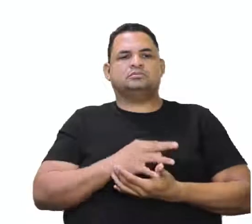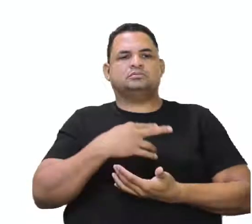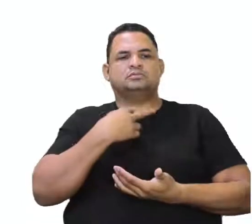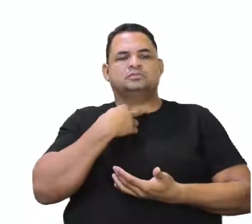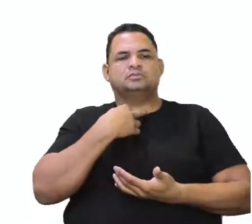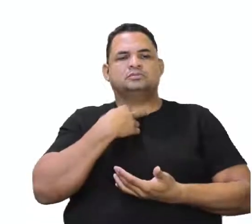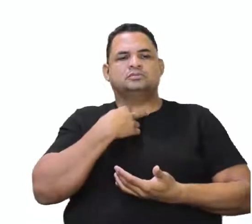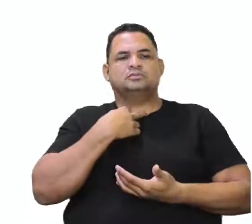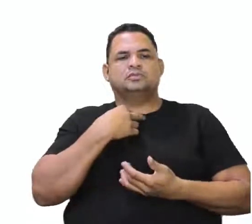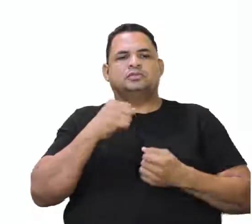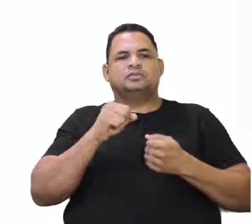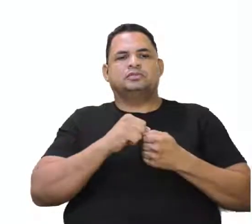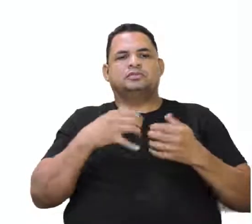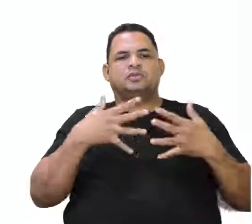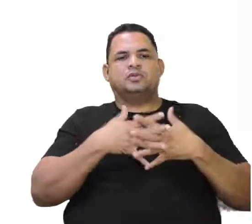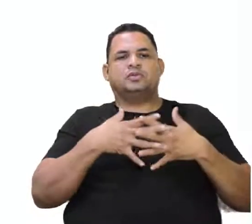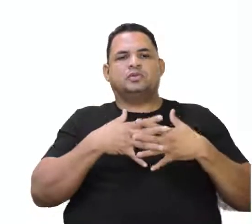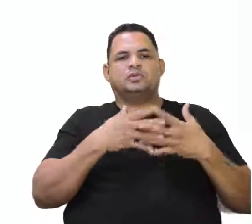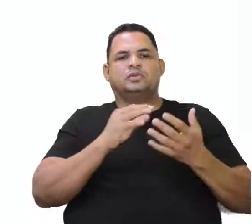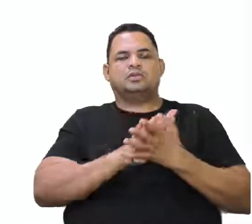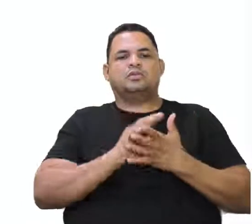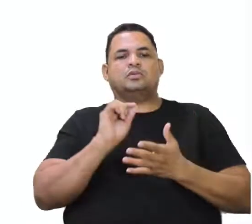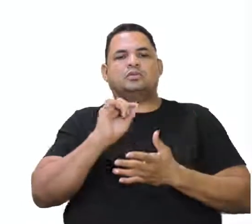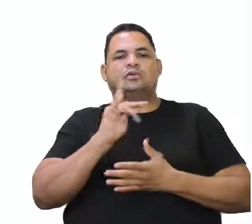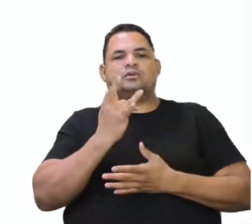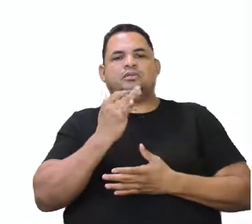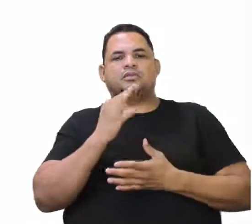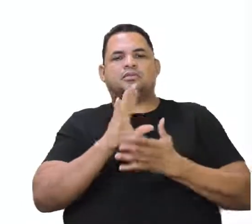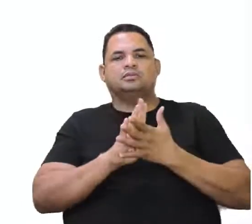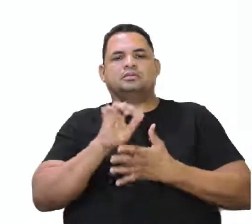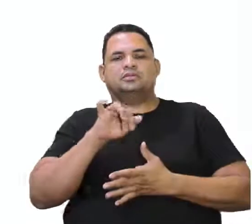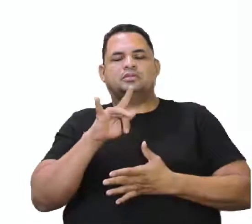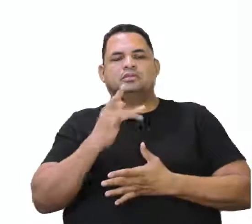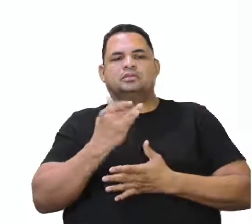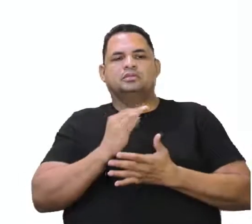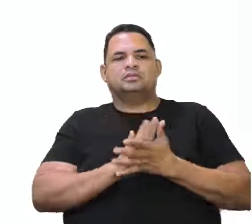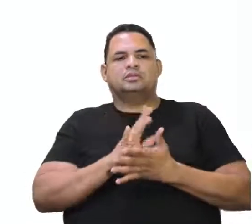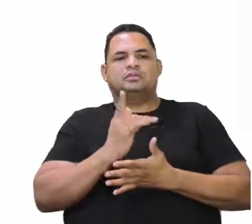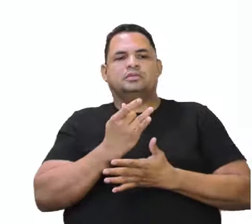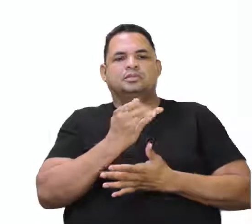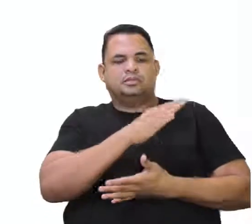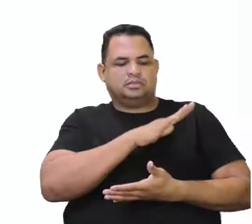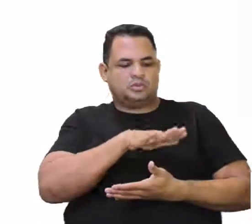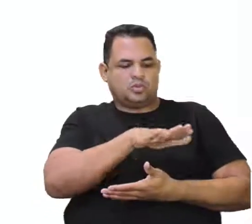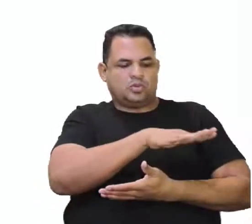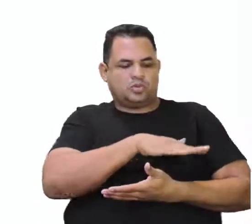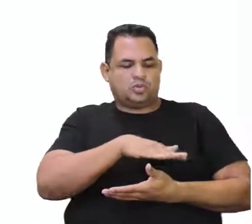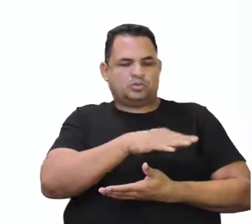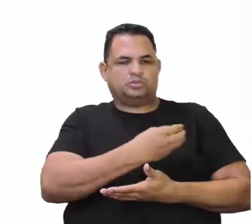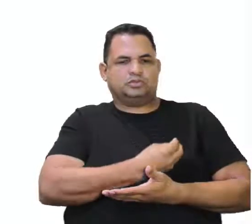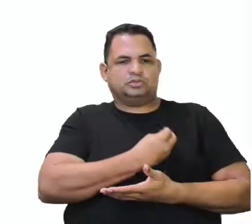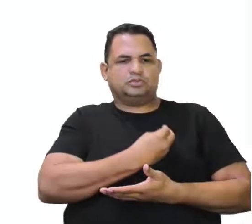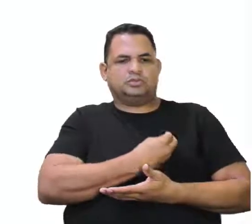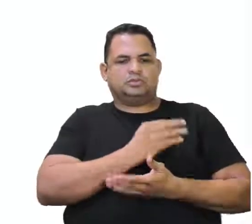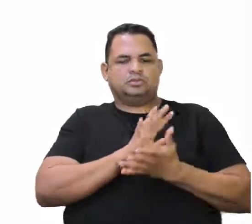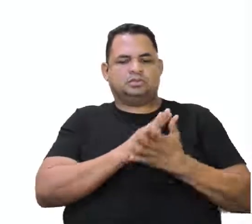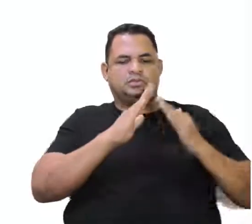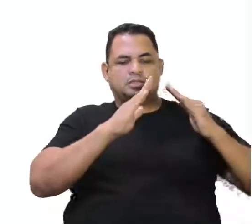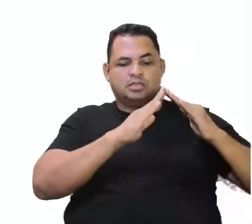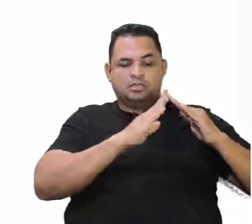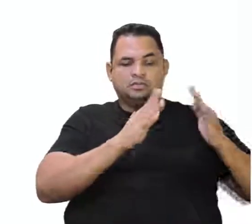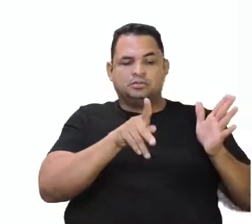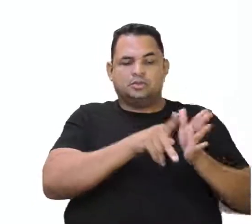não tem que confundir de jeito nenhum o que é um hábito e um nicho. Habitat, local onde ele está vivendo, a